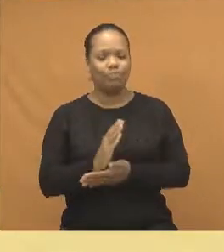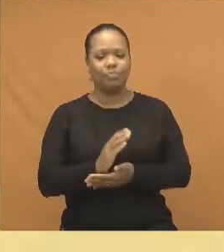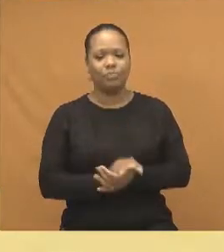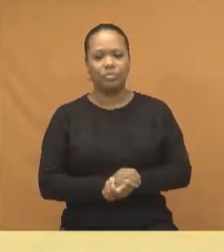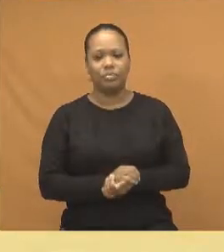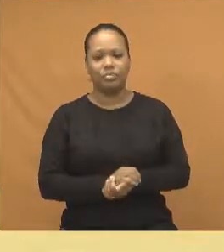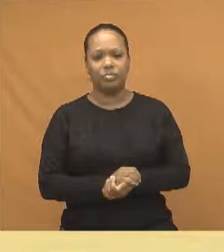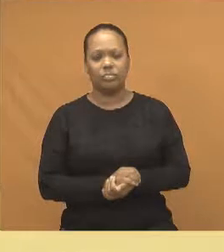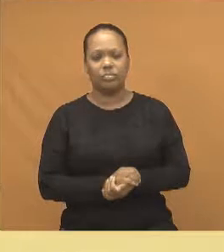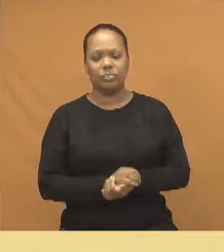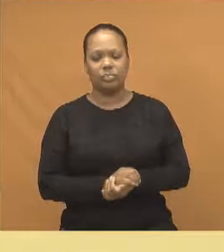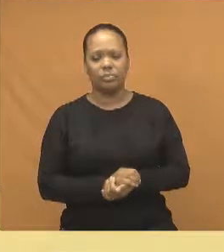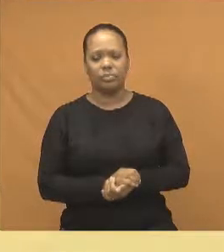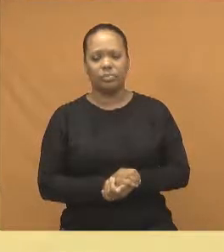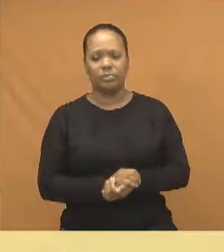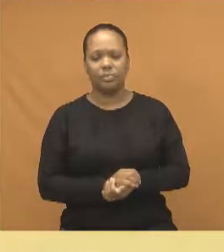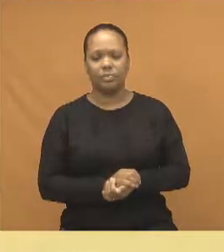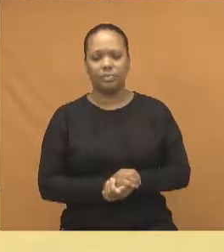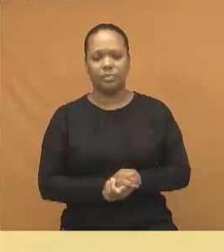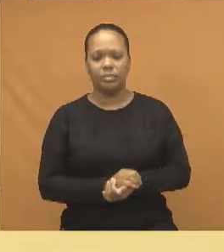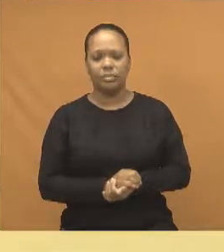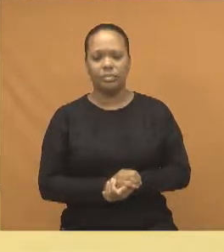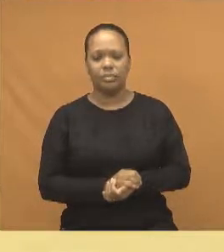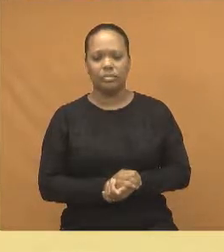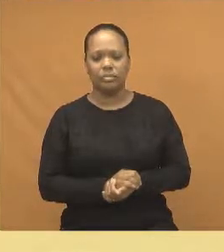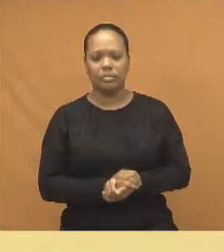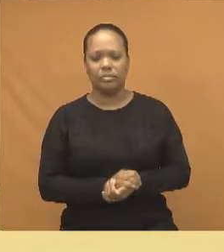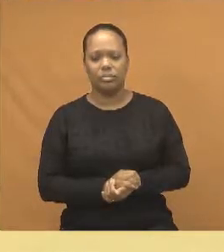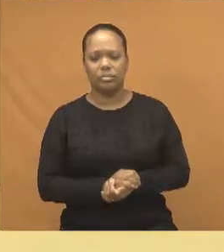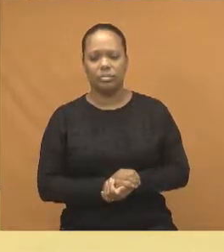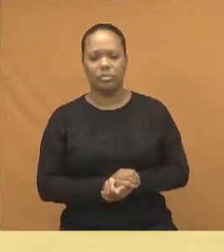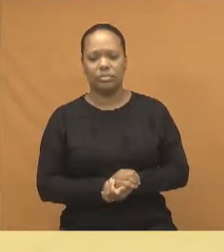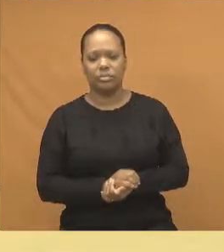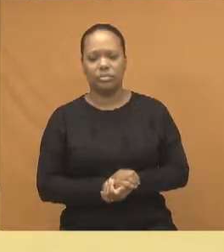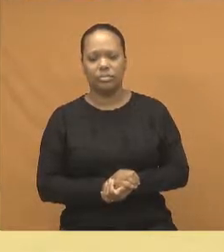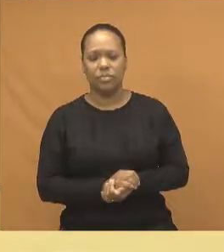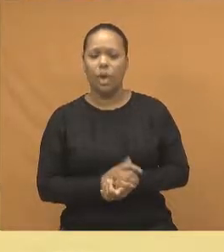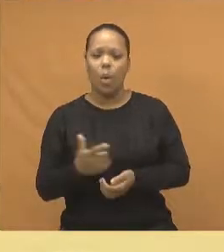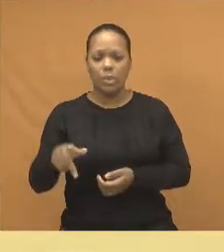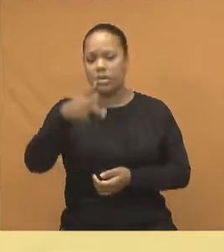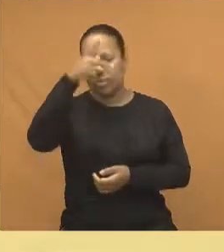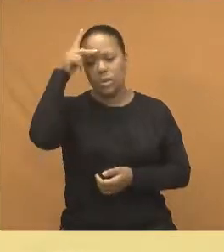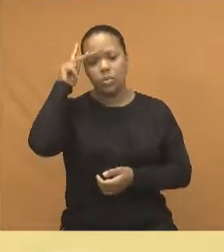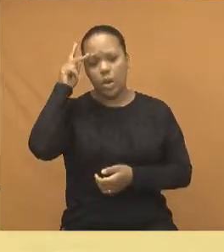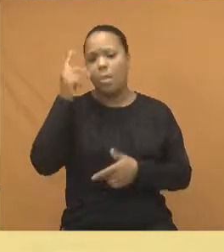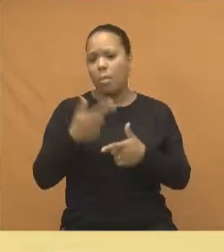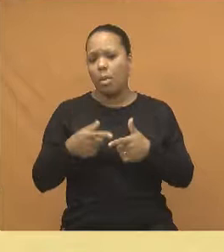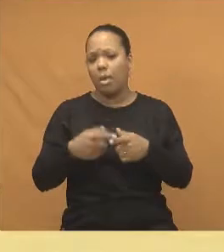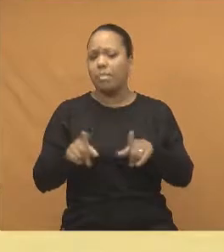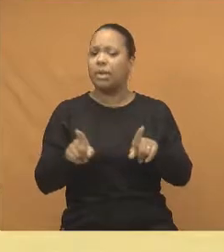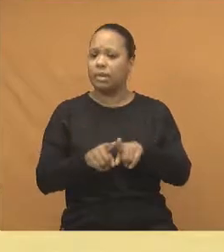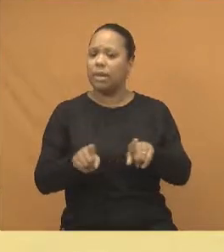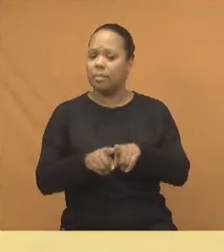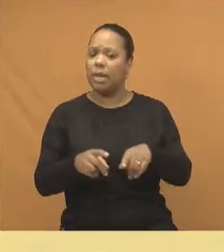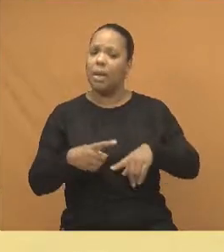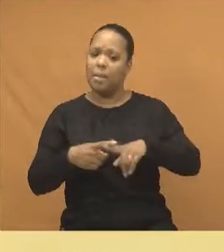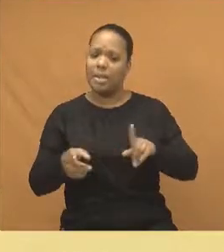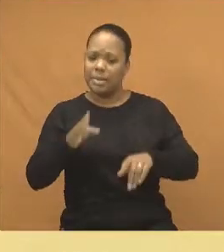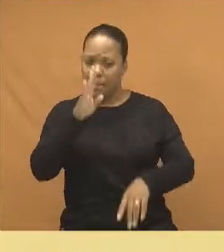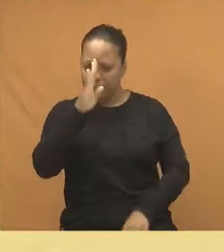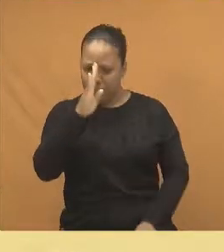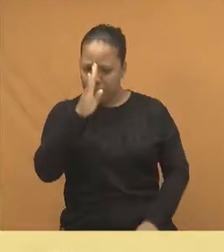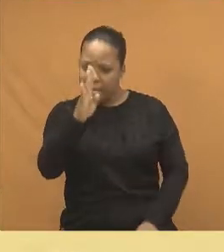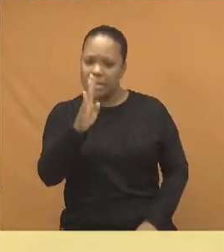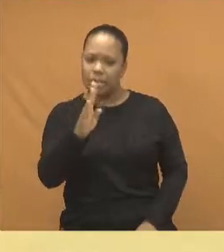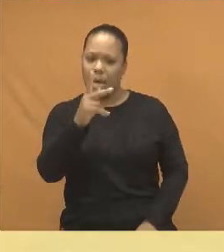tirando mérito, não tirando as dificuldades dos outros pacientes também. Mas hoje nós